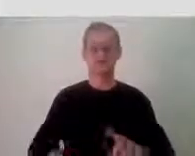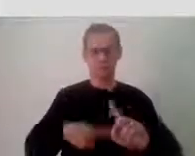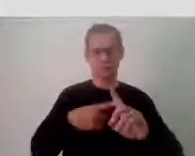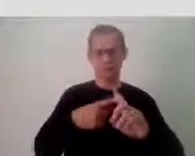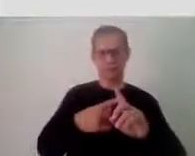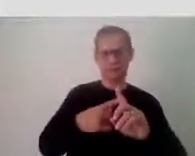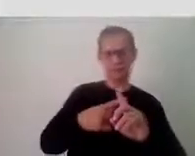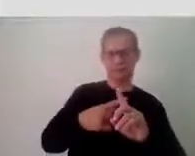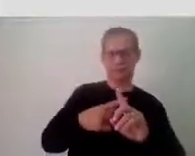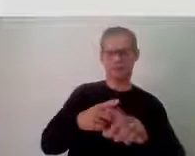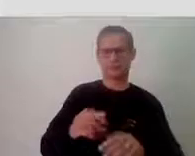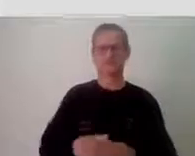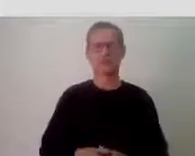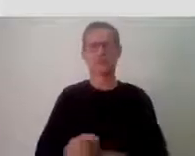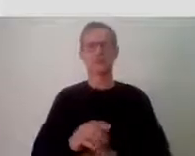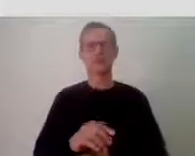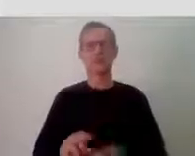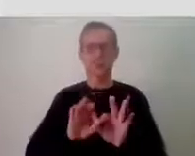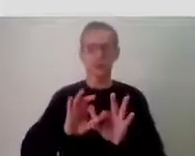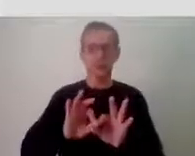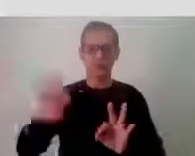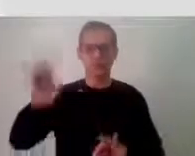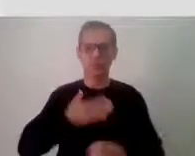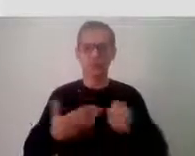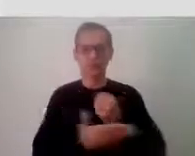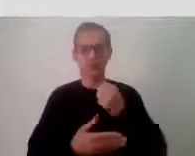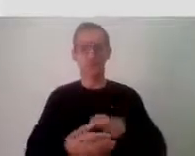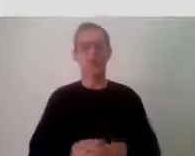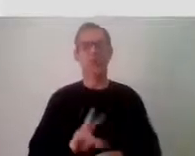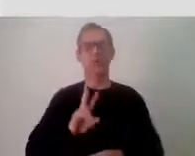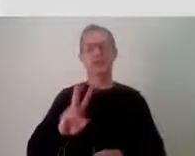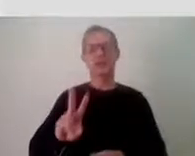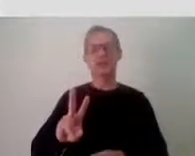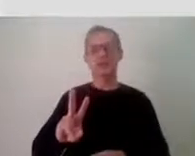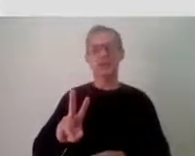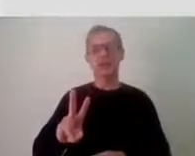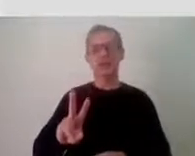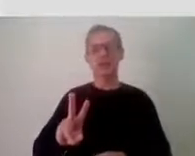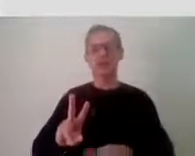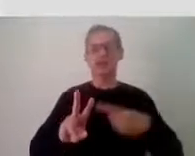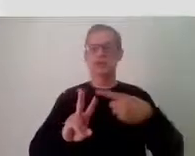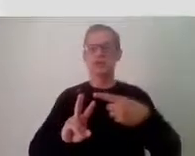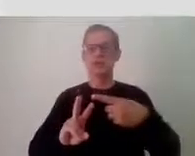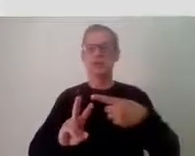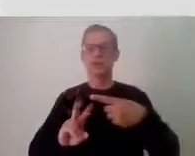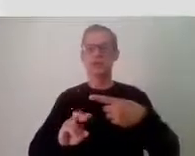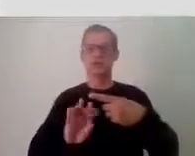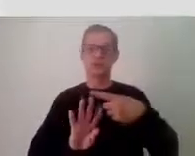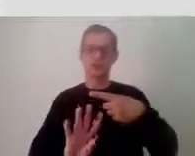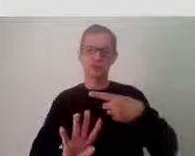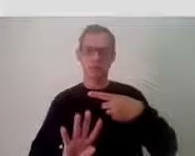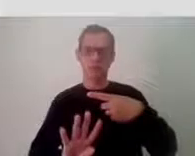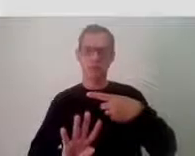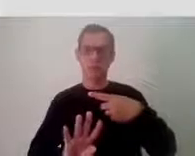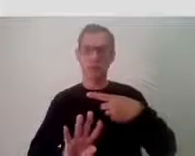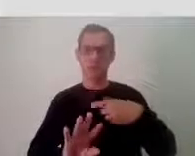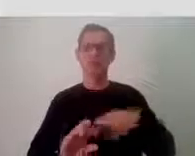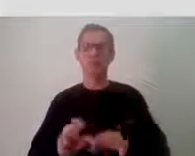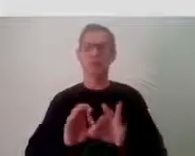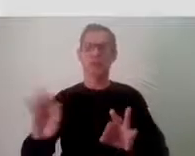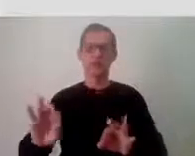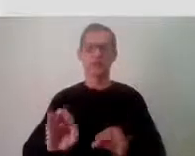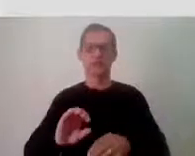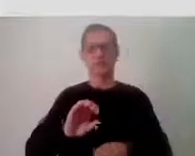vezes altura. Então, a minha base era 2 dividido por 4. A altura, f de 0.